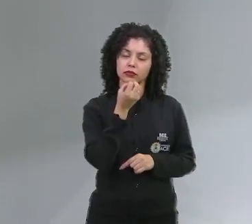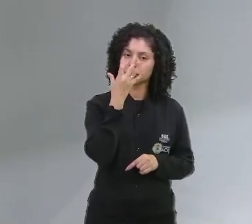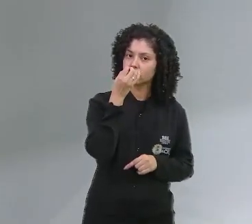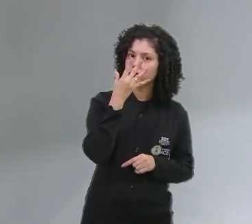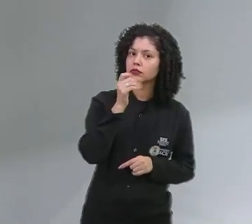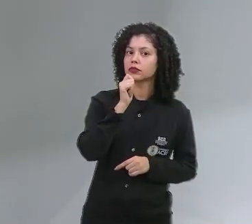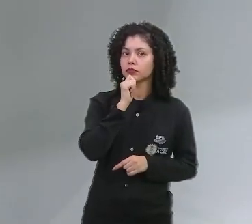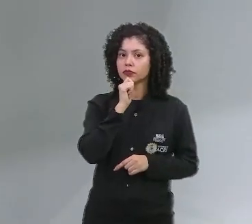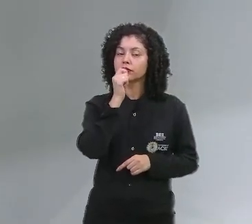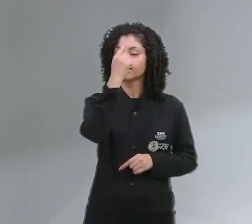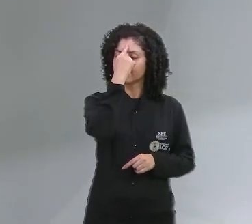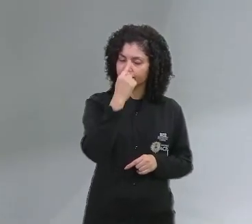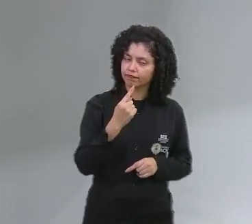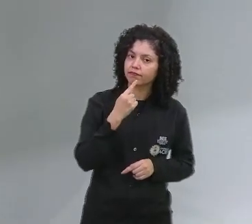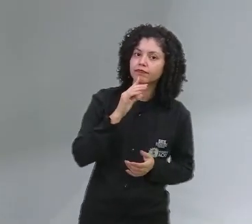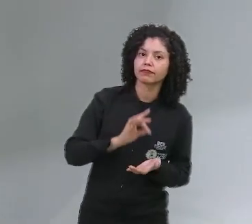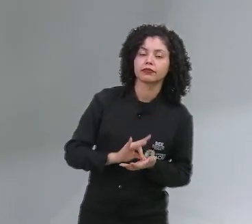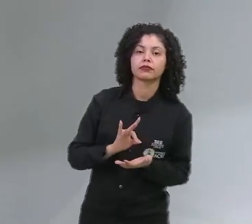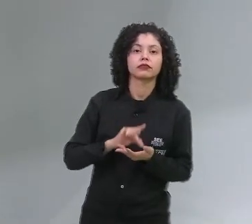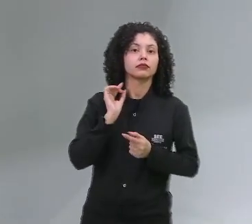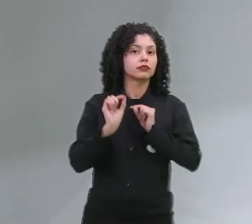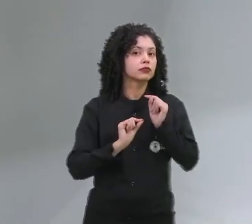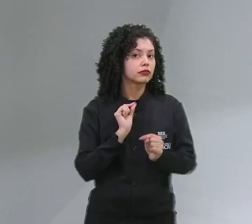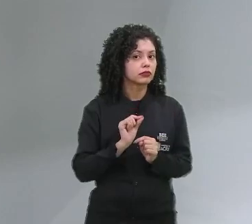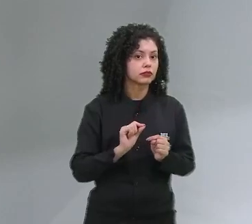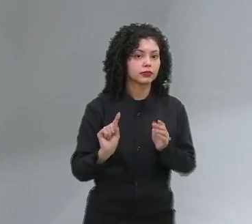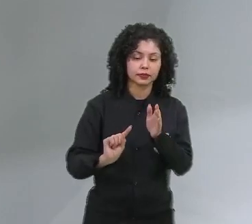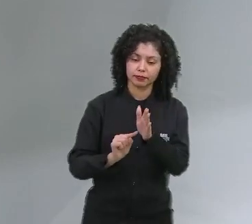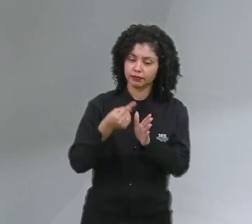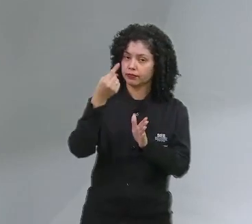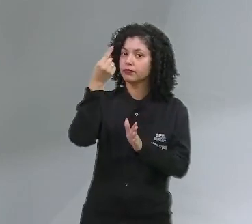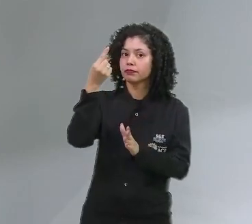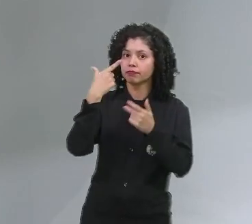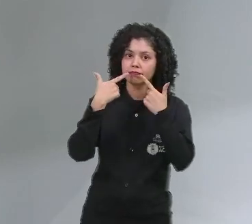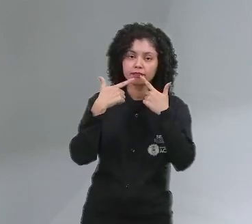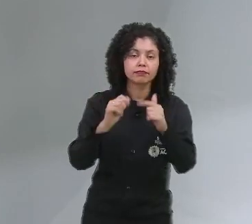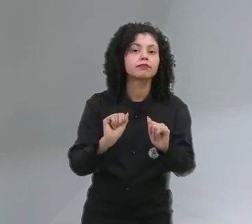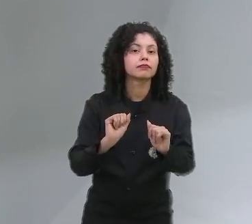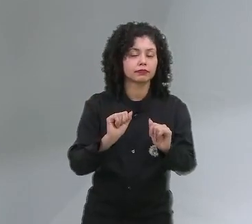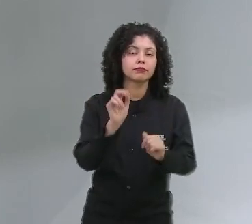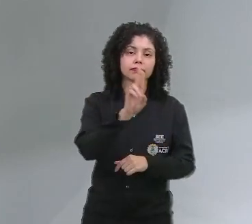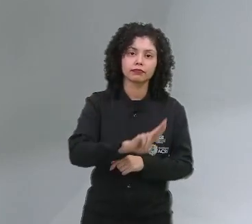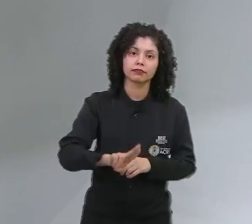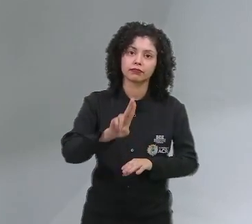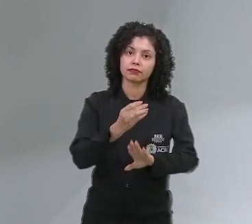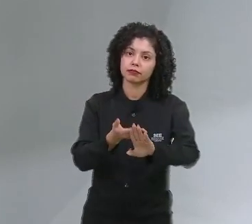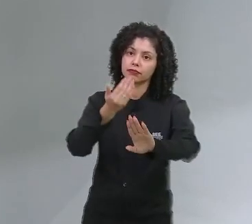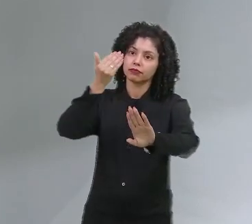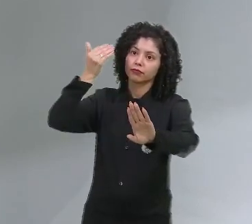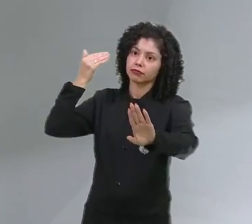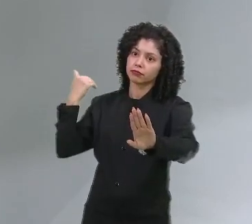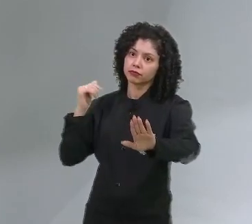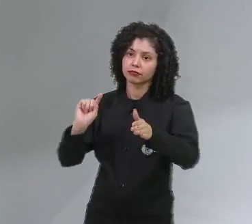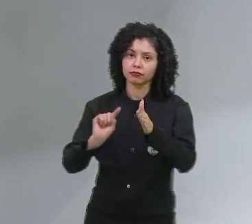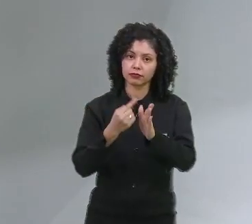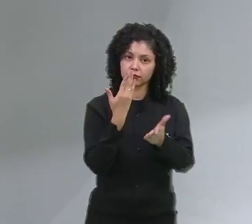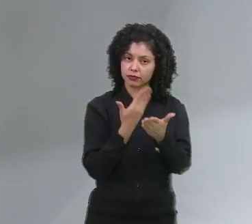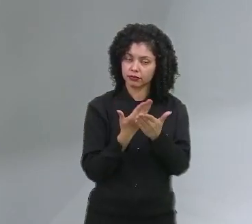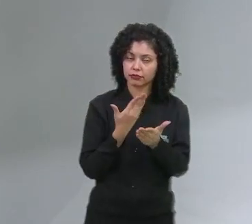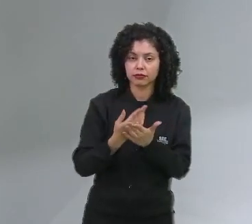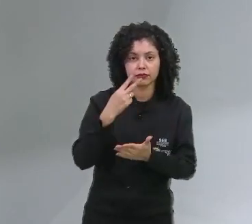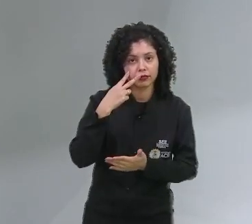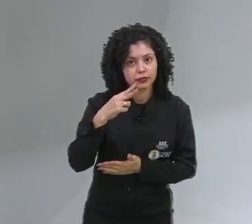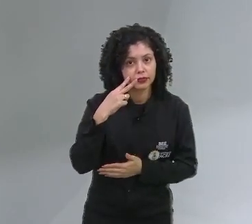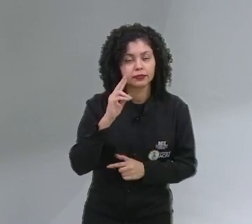fotografia, a imagem, na verdade, ela foi uma das primeiras linguagens da humanidade. Lá na primeira aula a gente